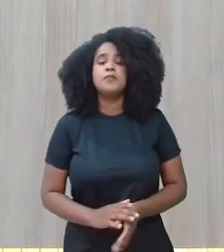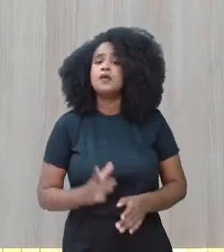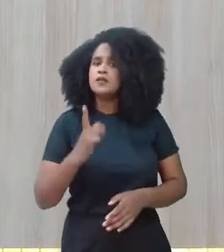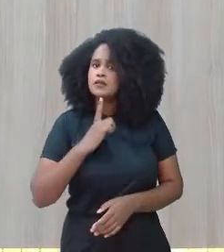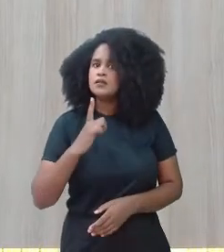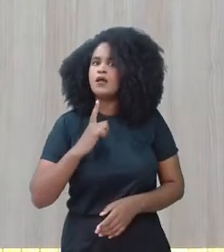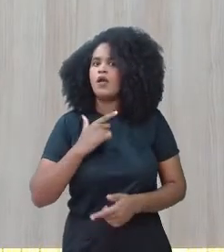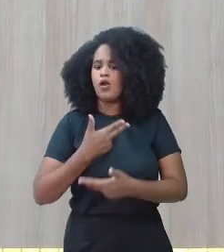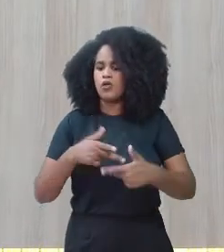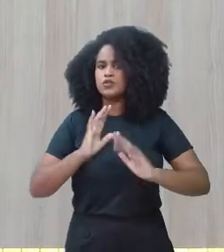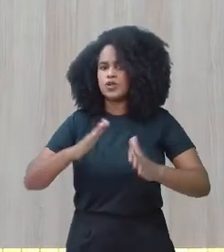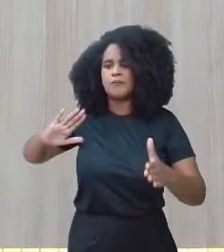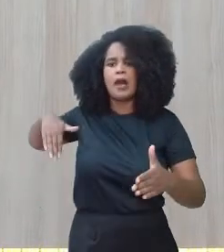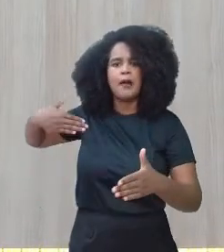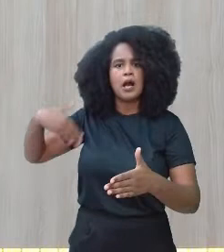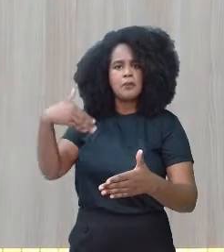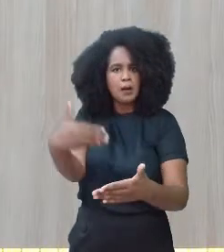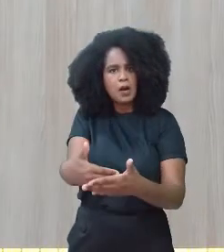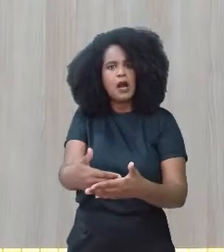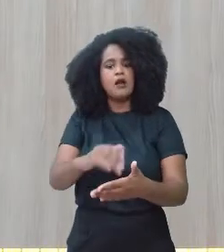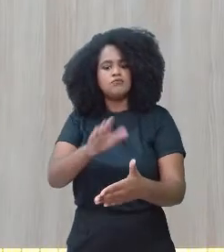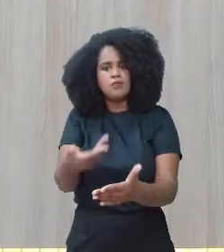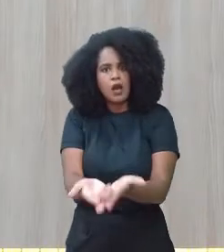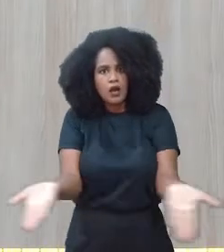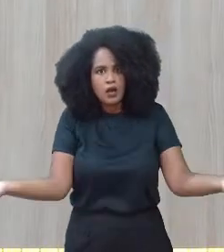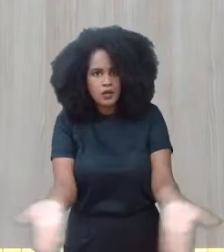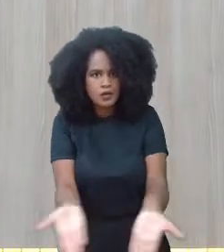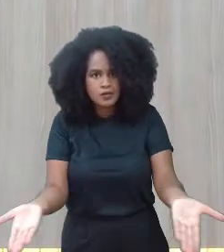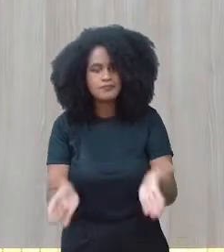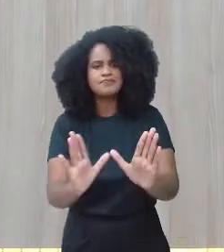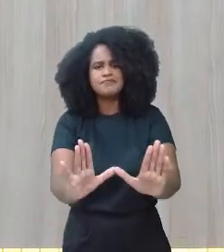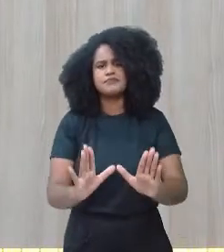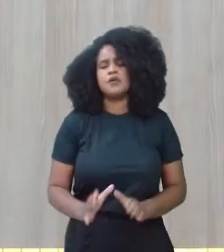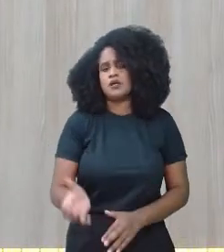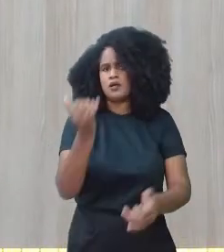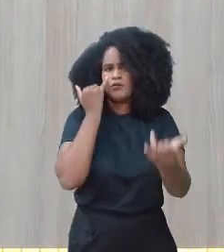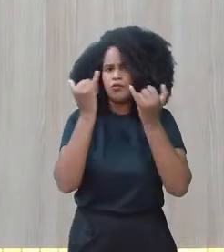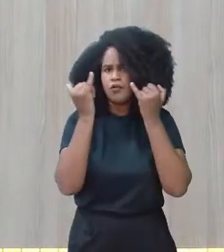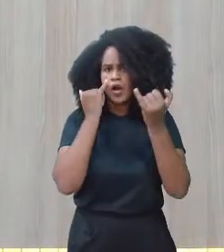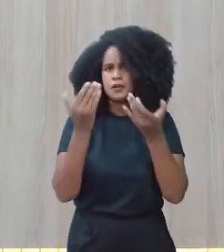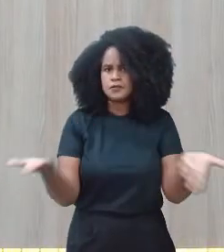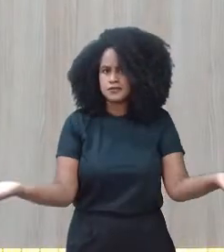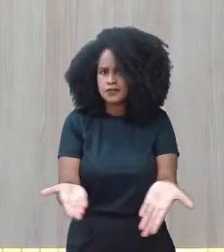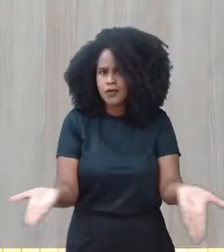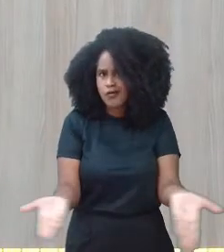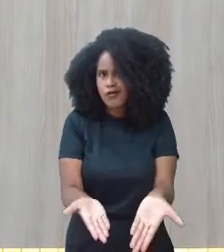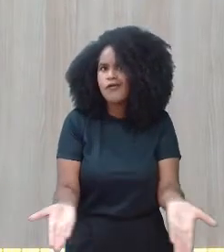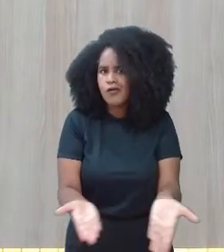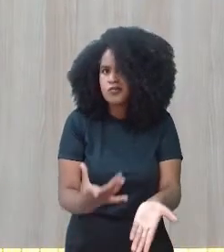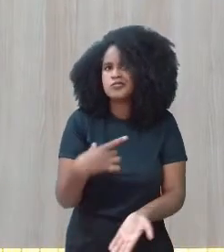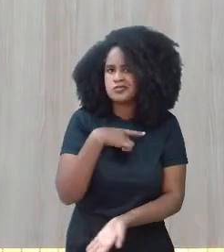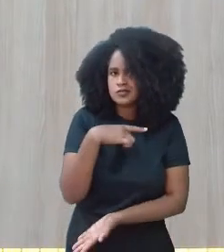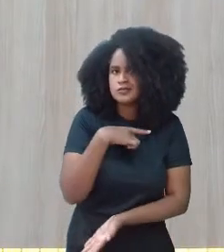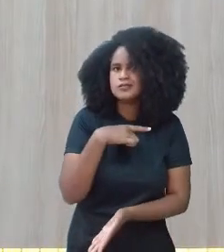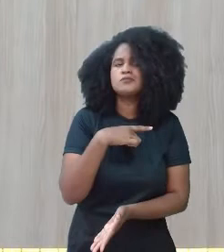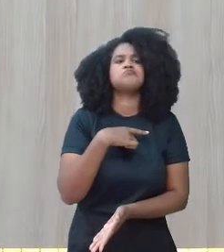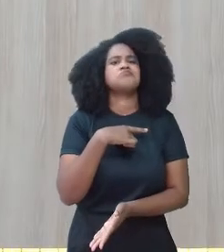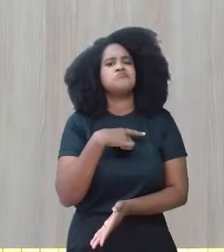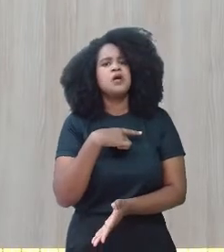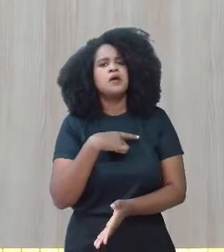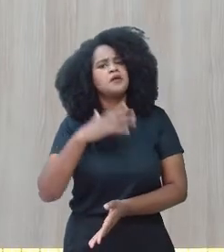já aconteceu até a gente chegar a esse momento. Mas todas essas informações que a gente consegue hoje lidar